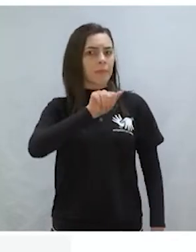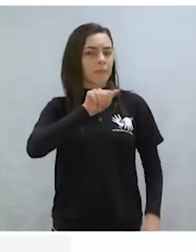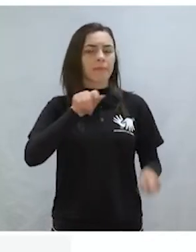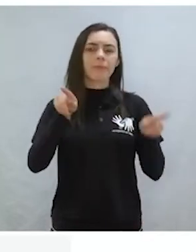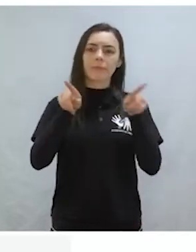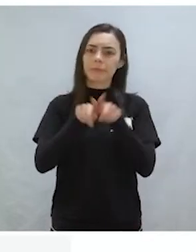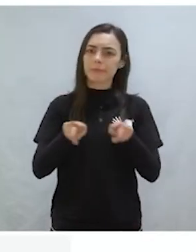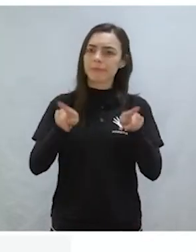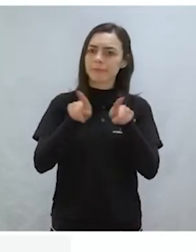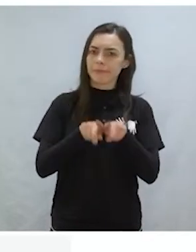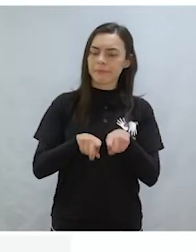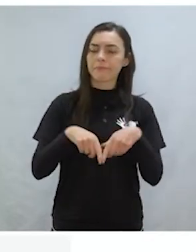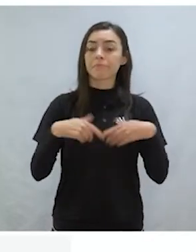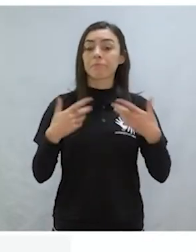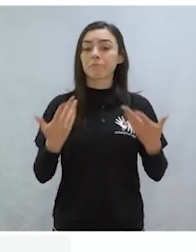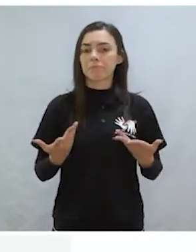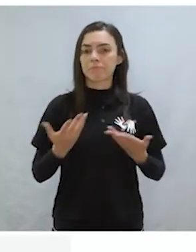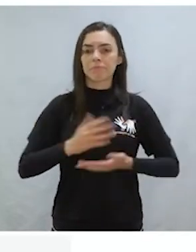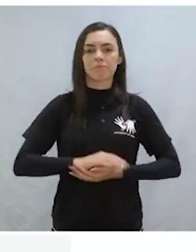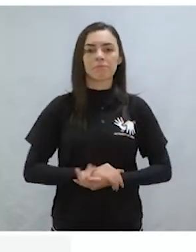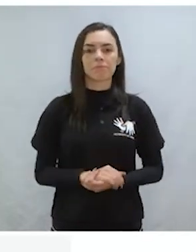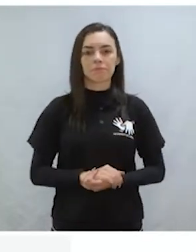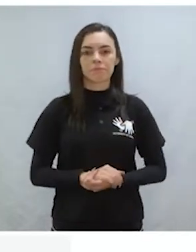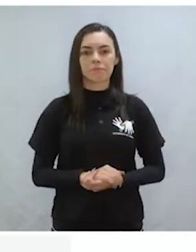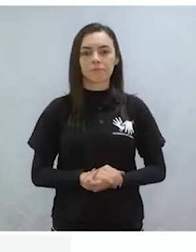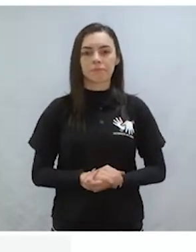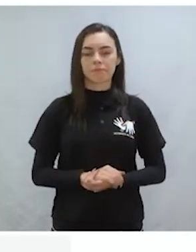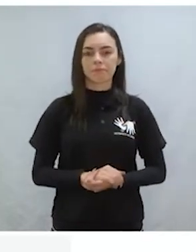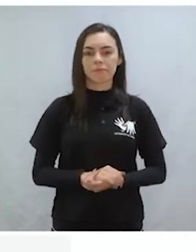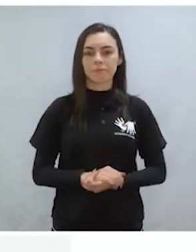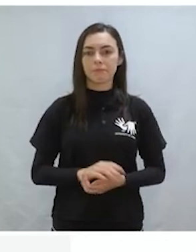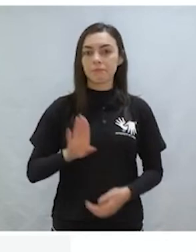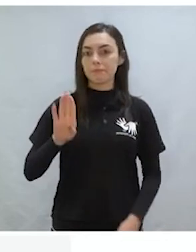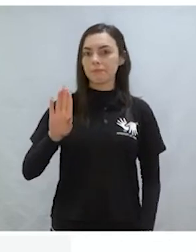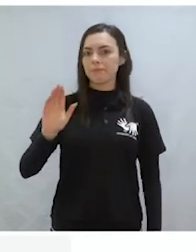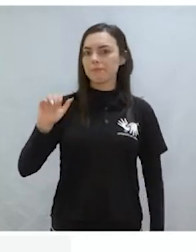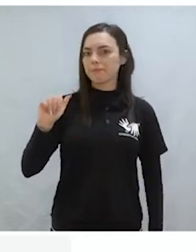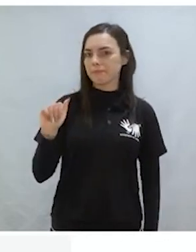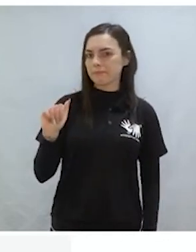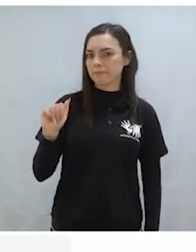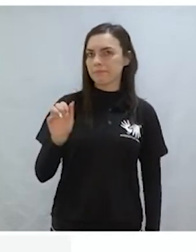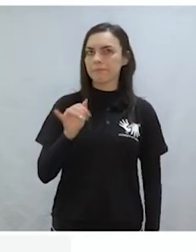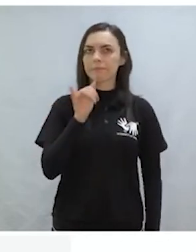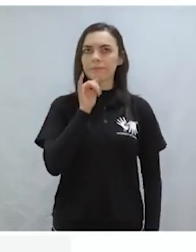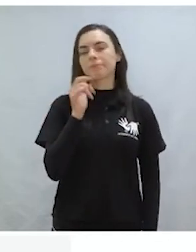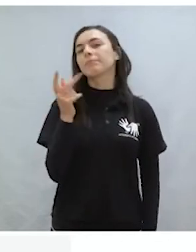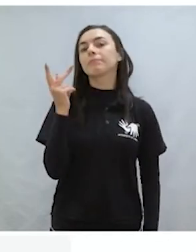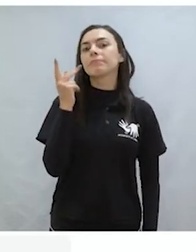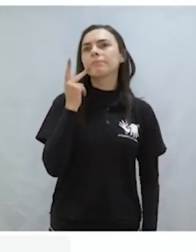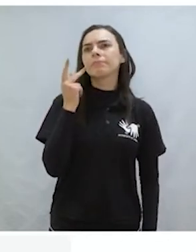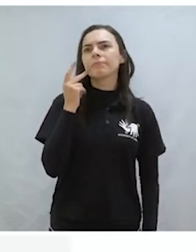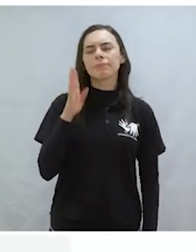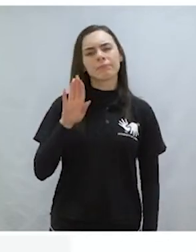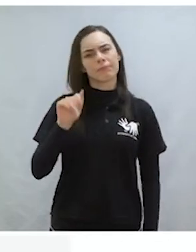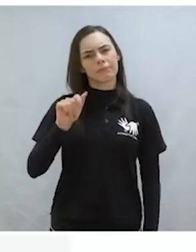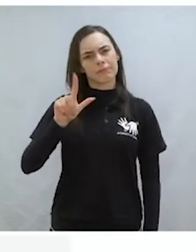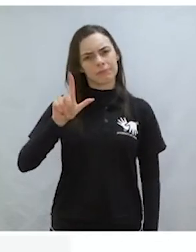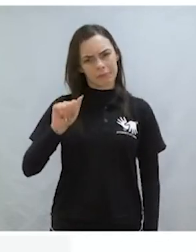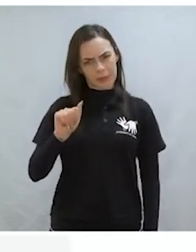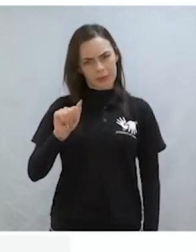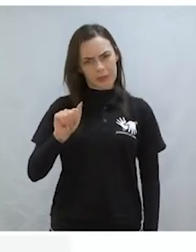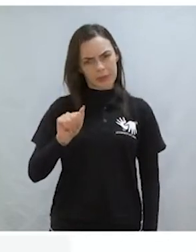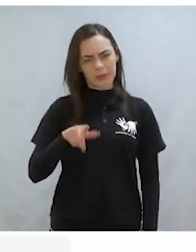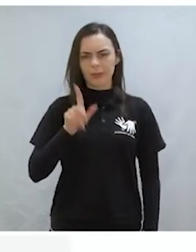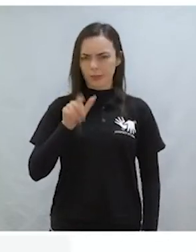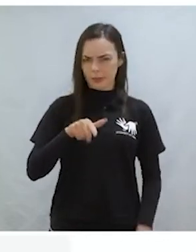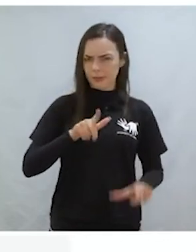começa com a mesma sílaba de baleia, ó, ba, bala. Bala